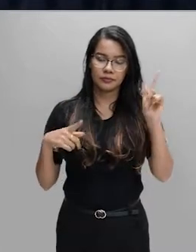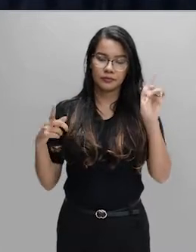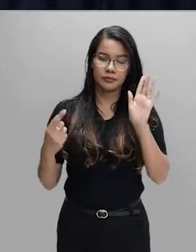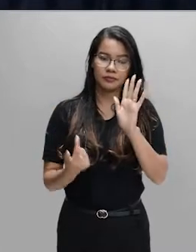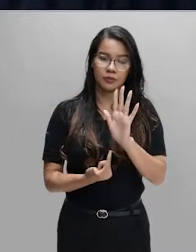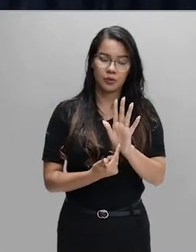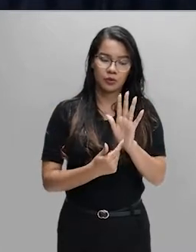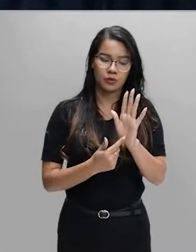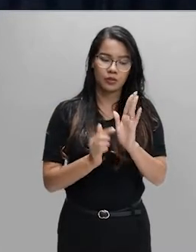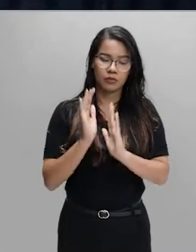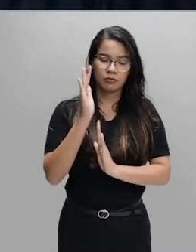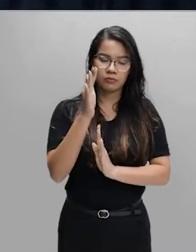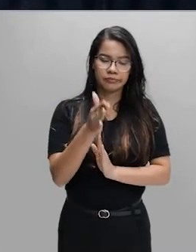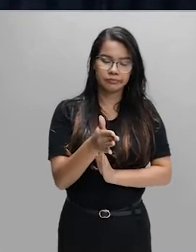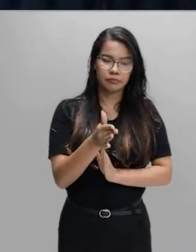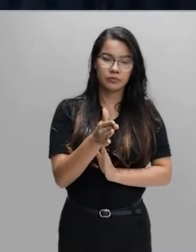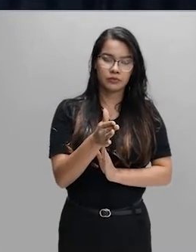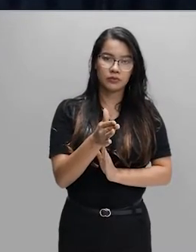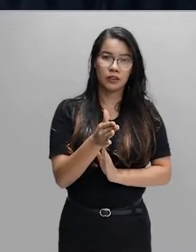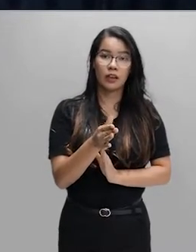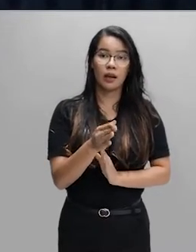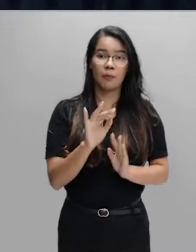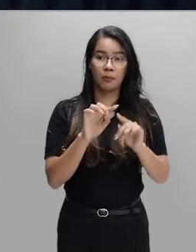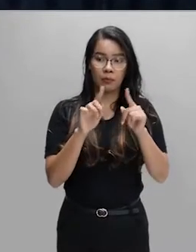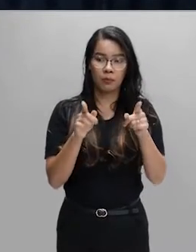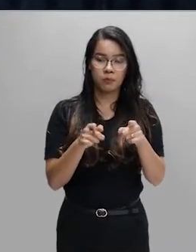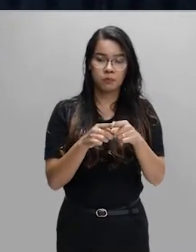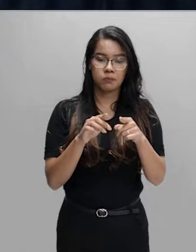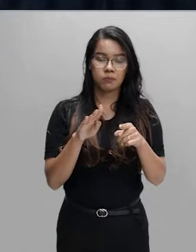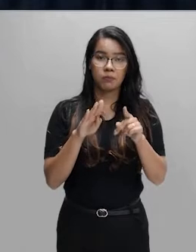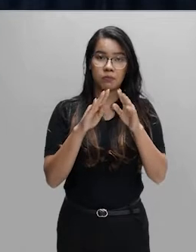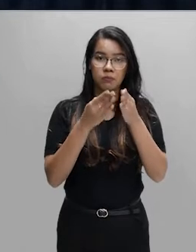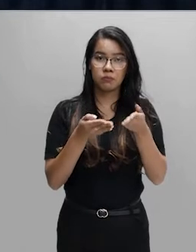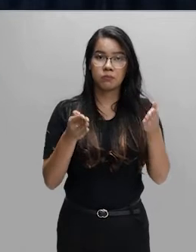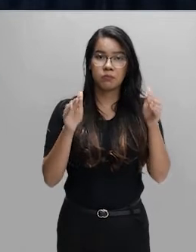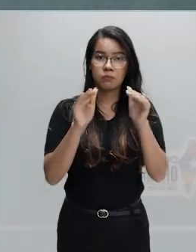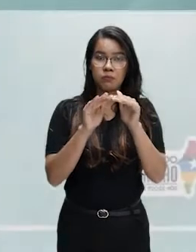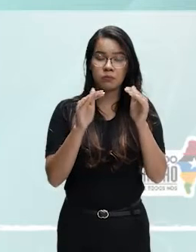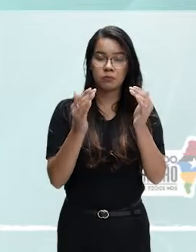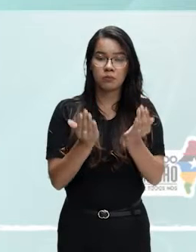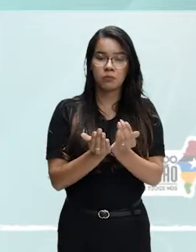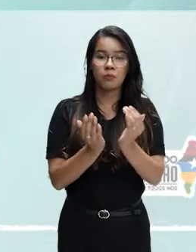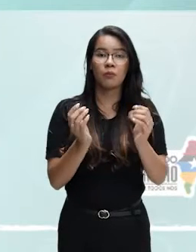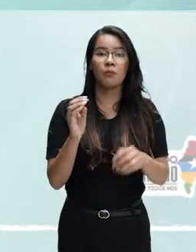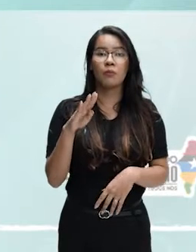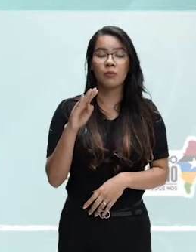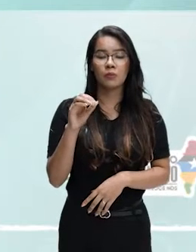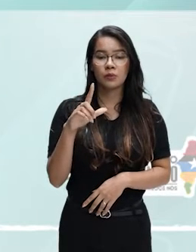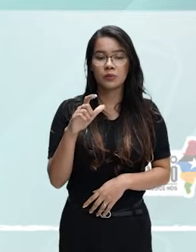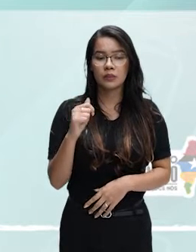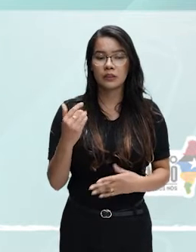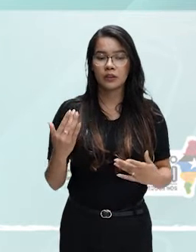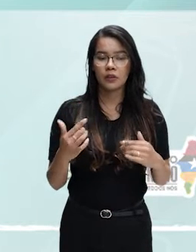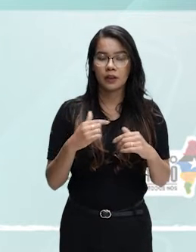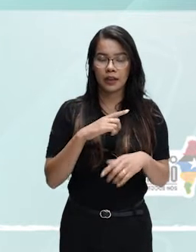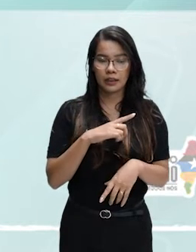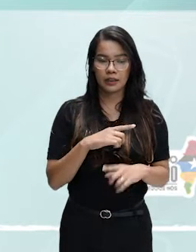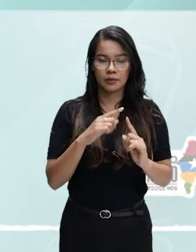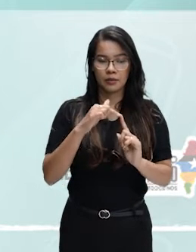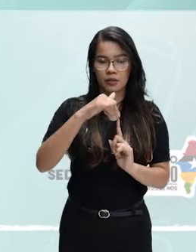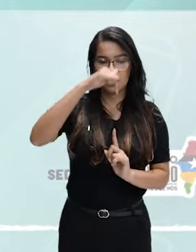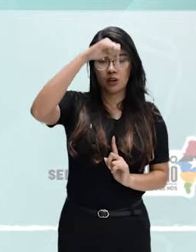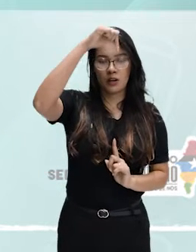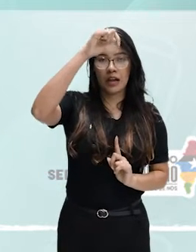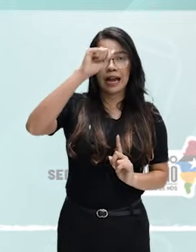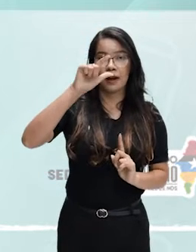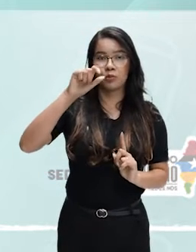a trajetória da bolinha. Certo? Então, entendi, pessoal. Aqui tem altura, aqui tem um tempo. Então, a gente